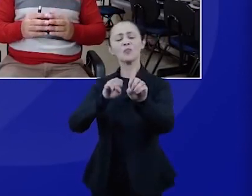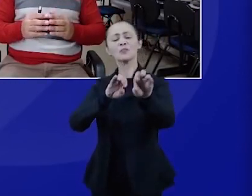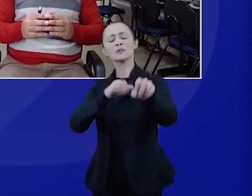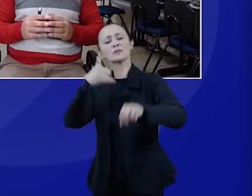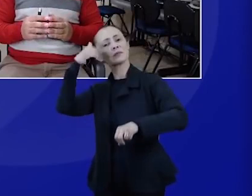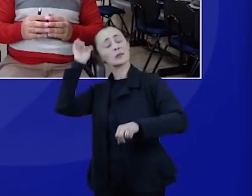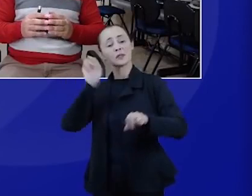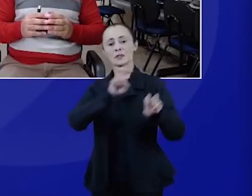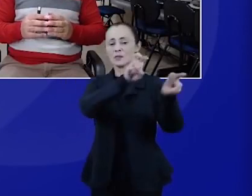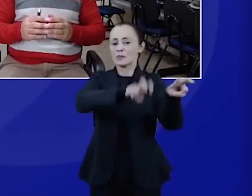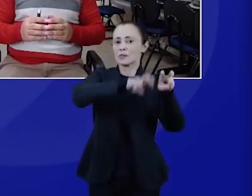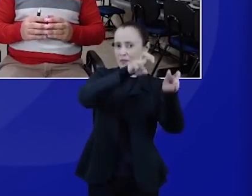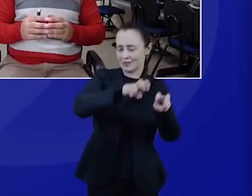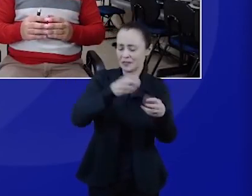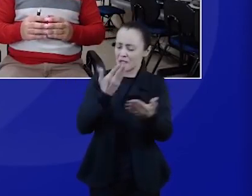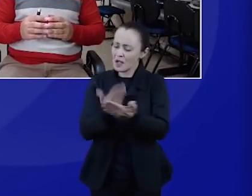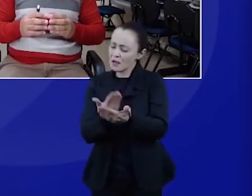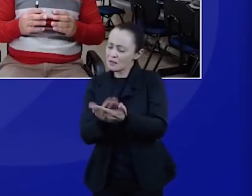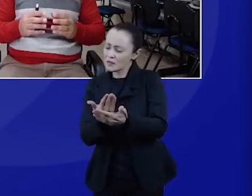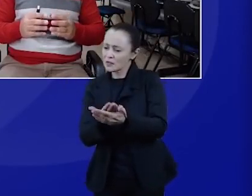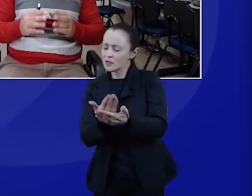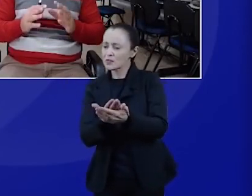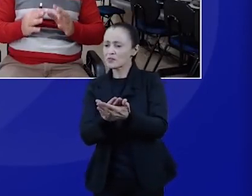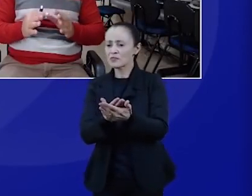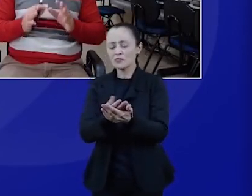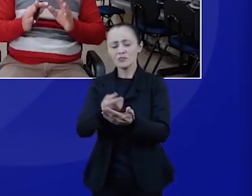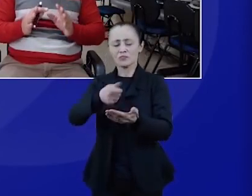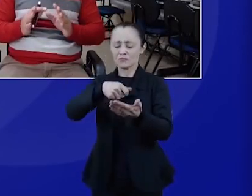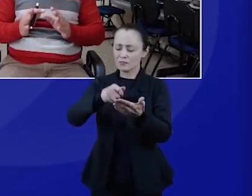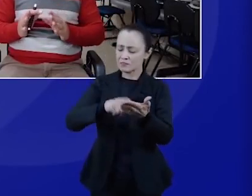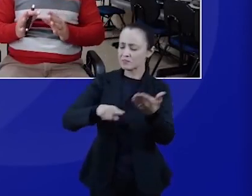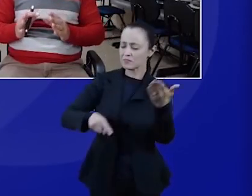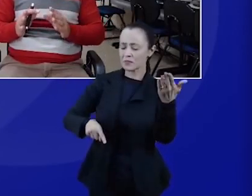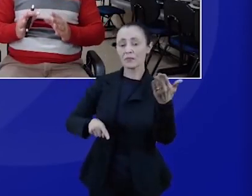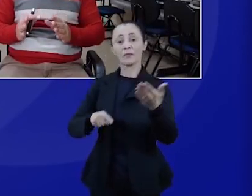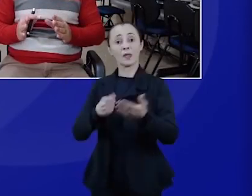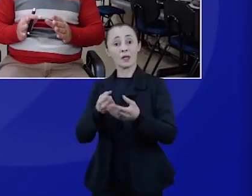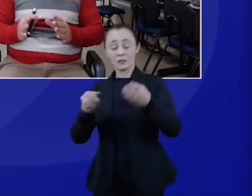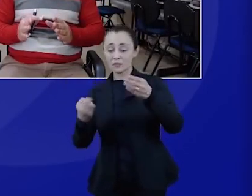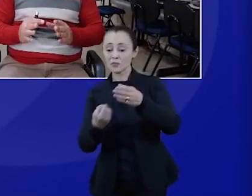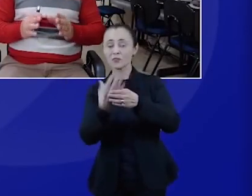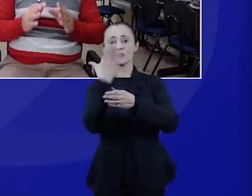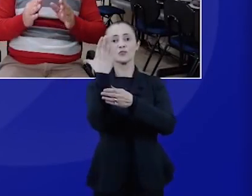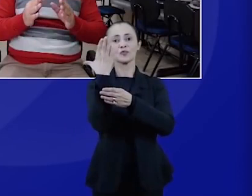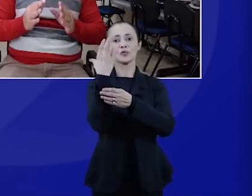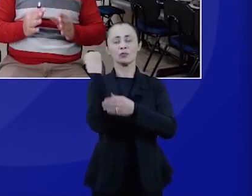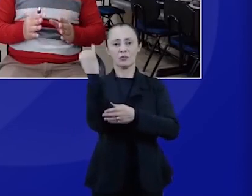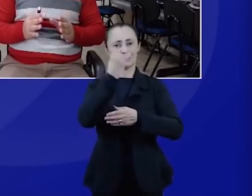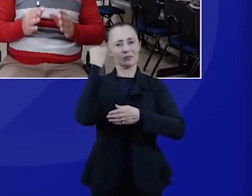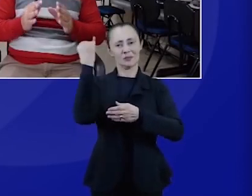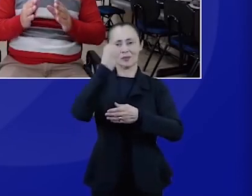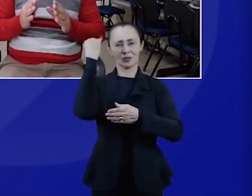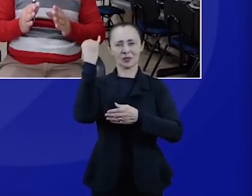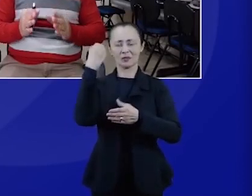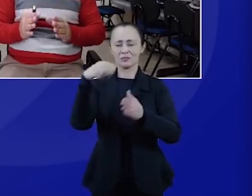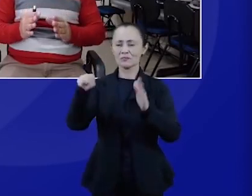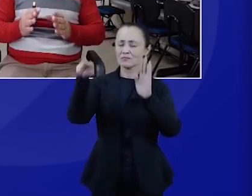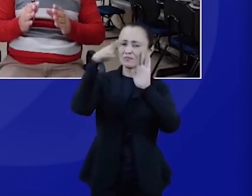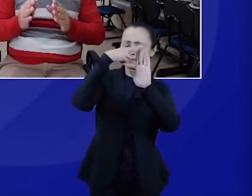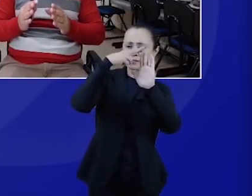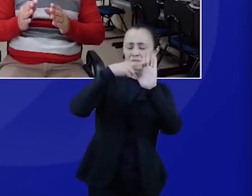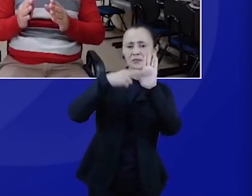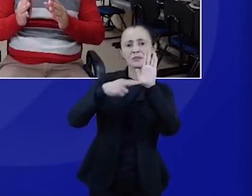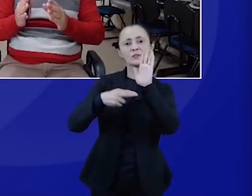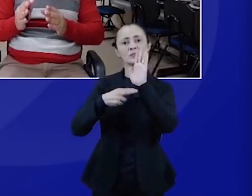foram acontecendo e chegaram a produzir um material muito especial para nós, as diretrizes